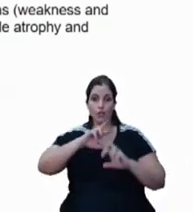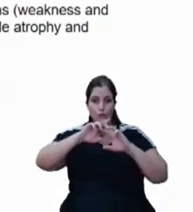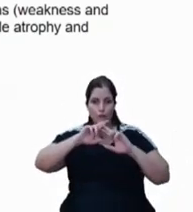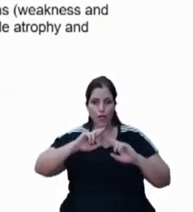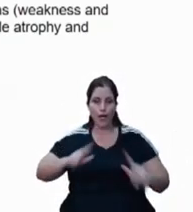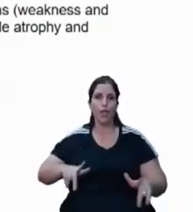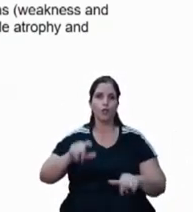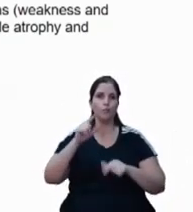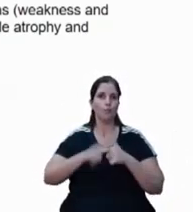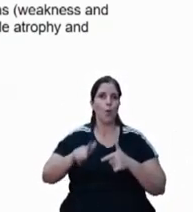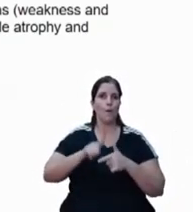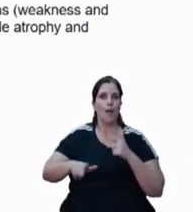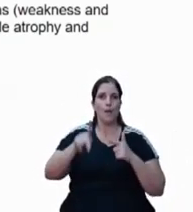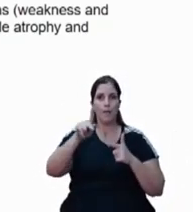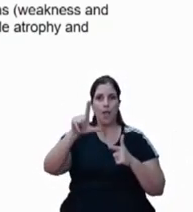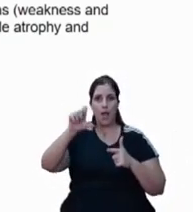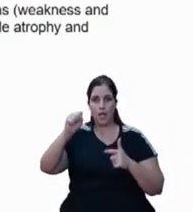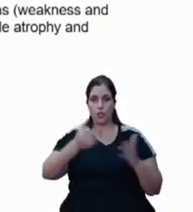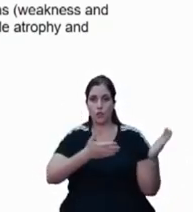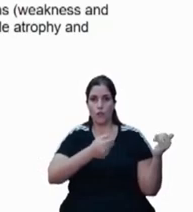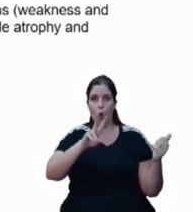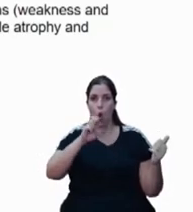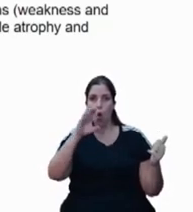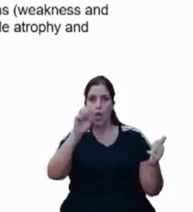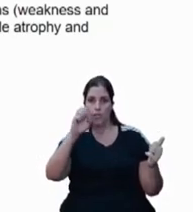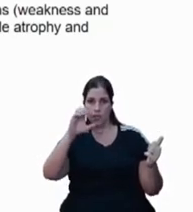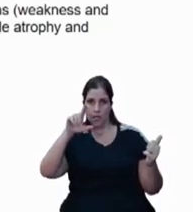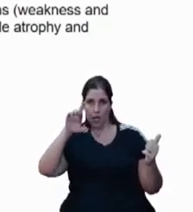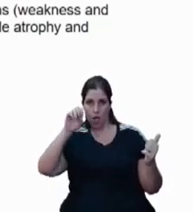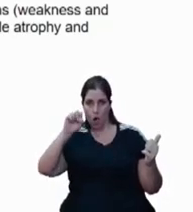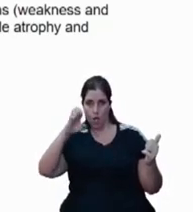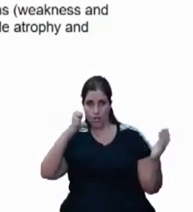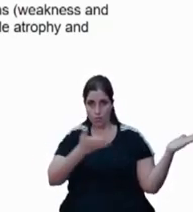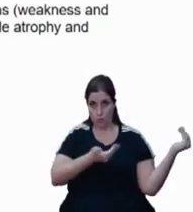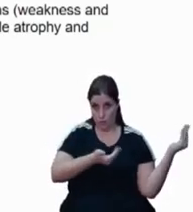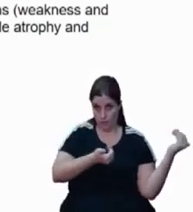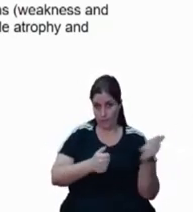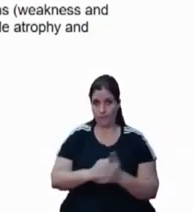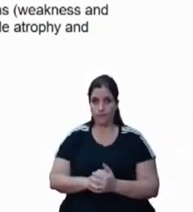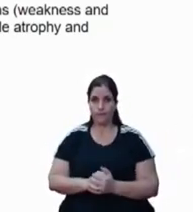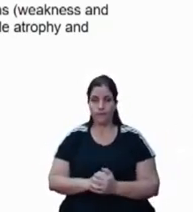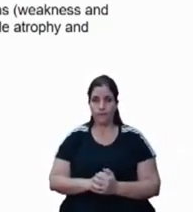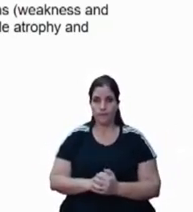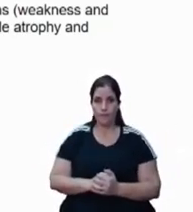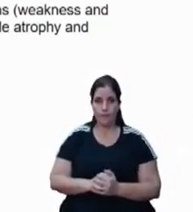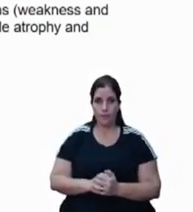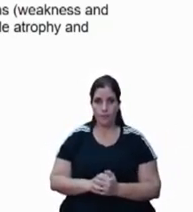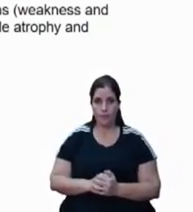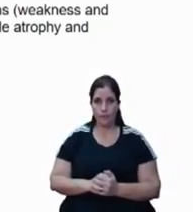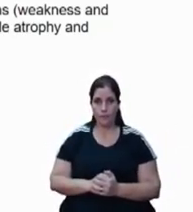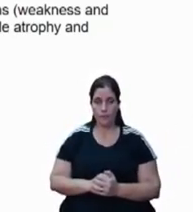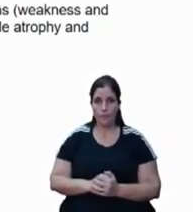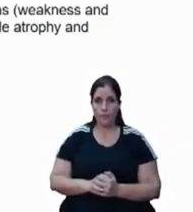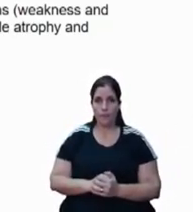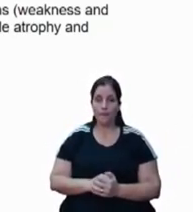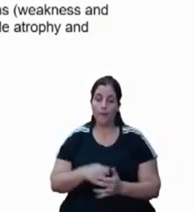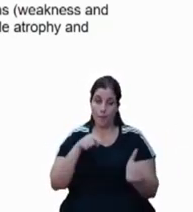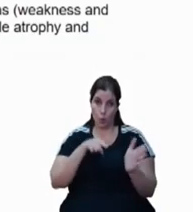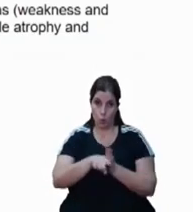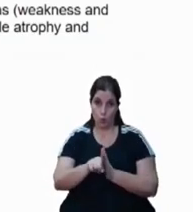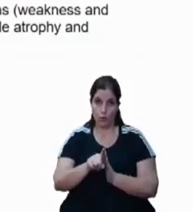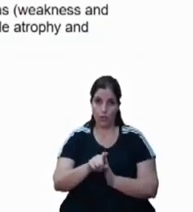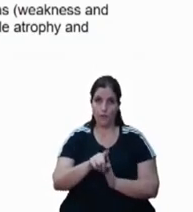motor, either PLS juvenile juvenil PLS ou or juvenile esclerose lateral ALS. amiotrófica juvenil. Em relação à pergunta,